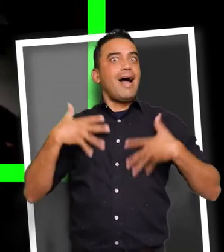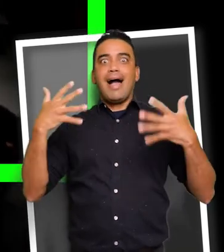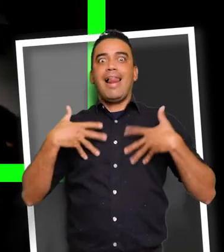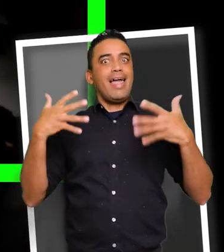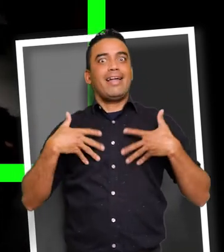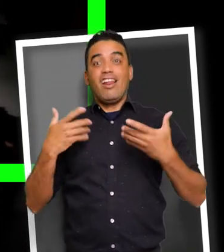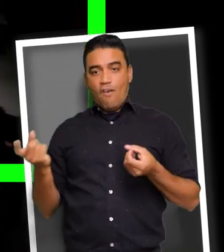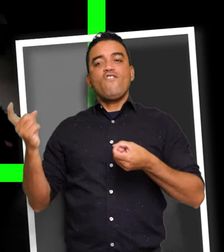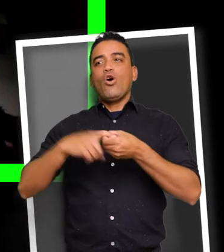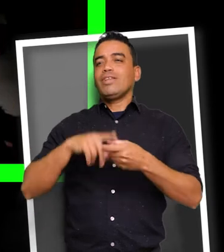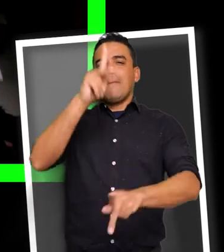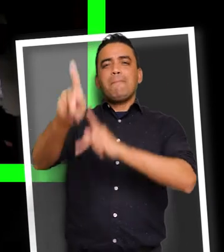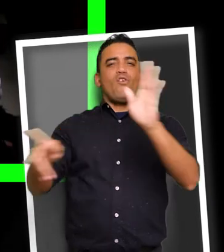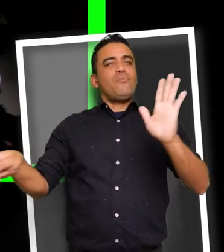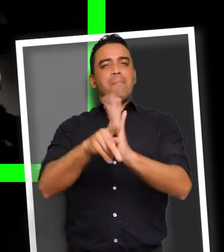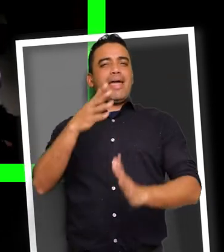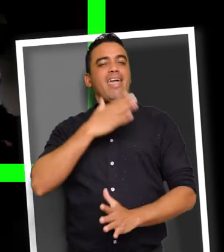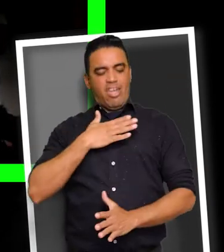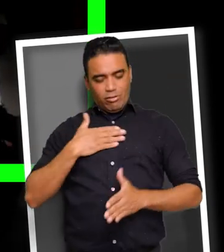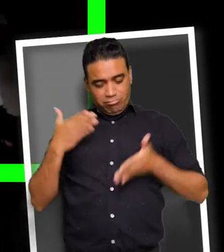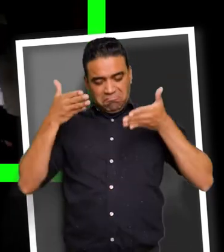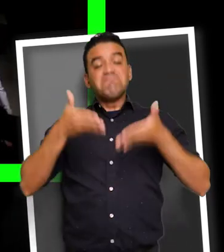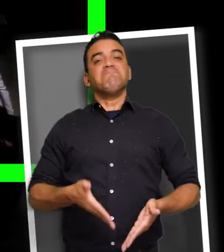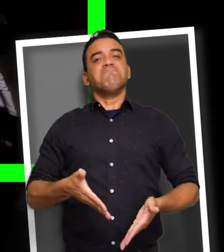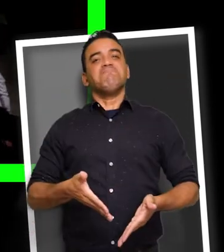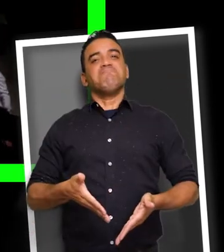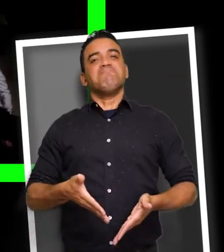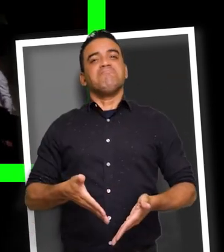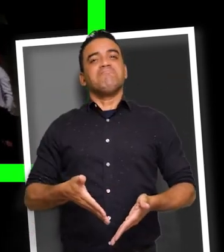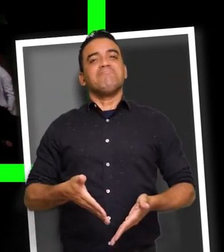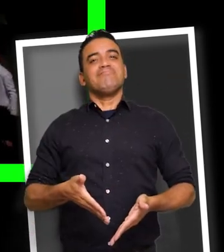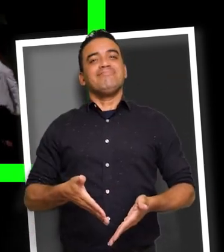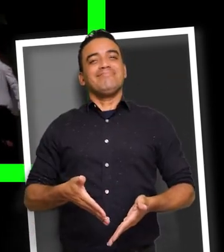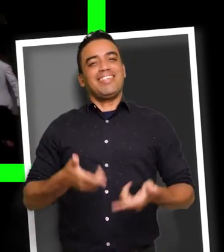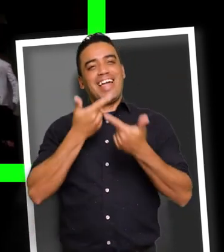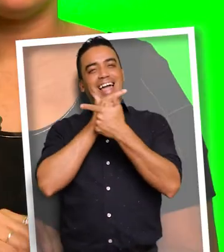Da Lapa, é dessa alegria. Eu voltei, meu povo, eu estou aqui!